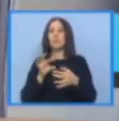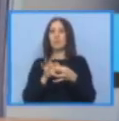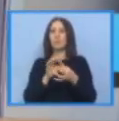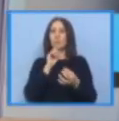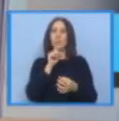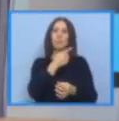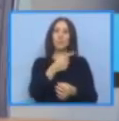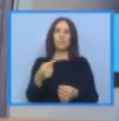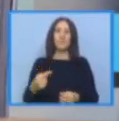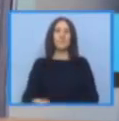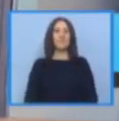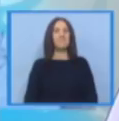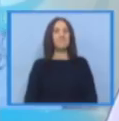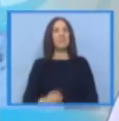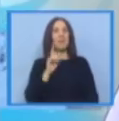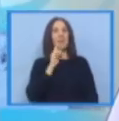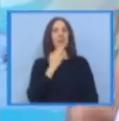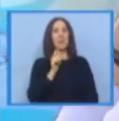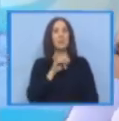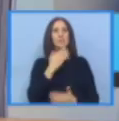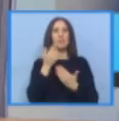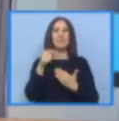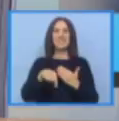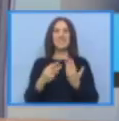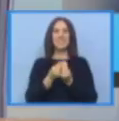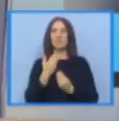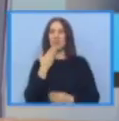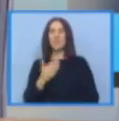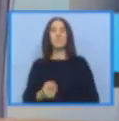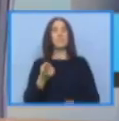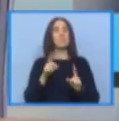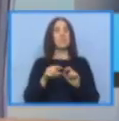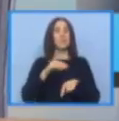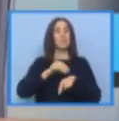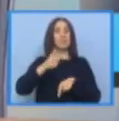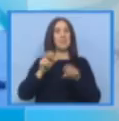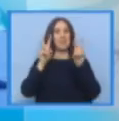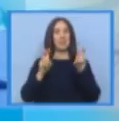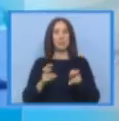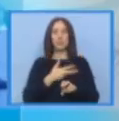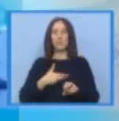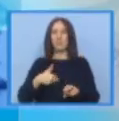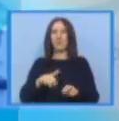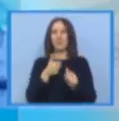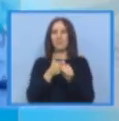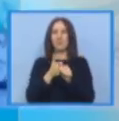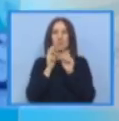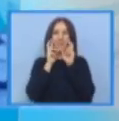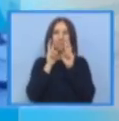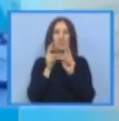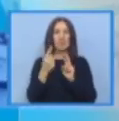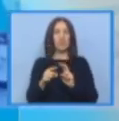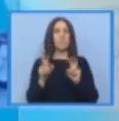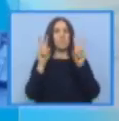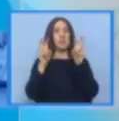a outros. Claro. Eunice, muito obrigado por ter estado hoje aqui entre nós uma vez mais a comentar estes casos. Vamos acompanhá-los certamente com toda a atenção. Os